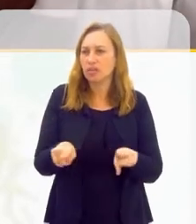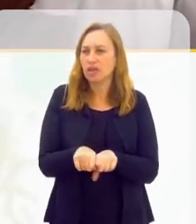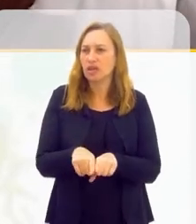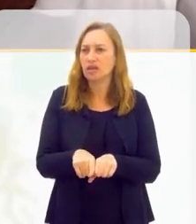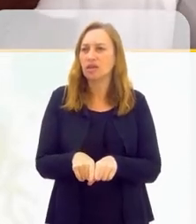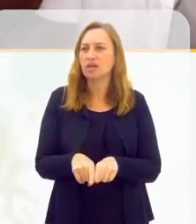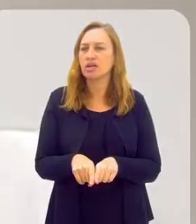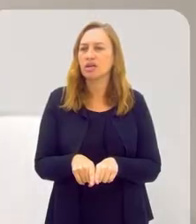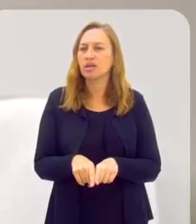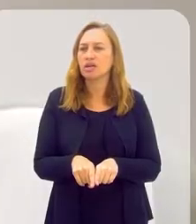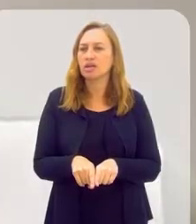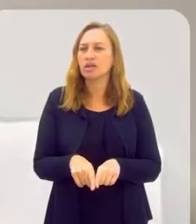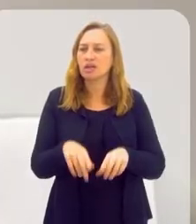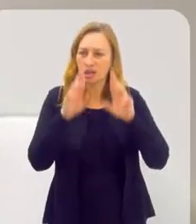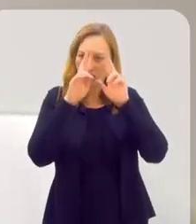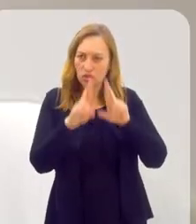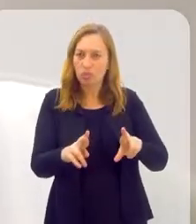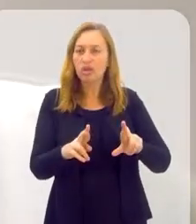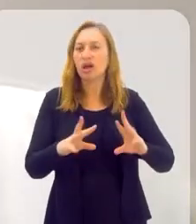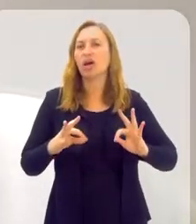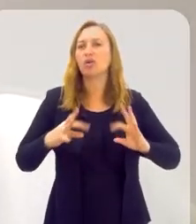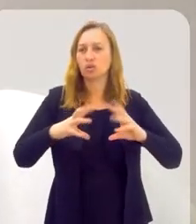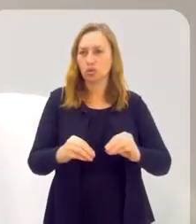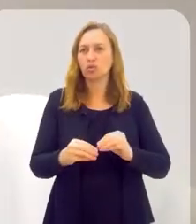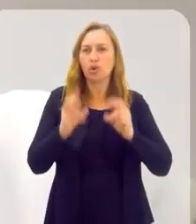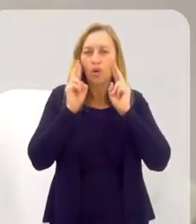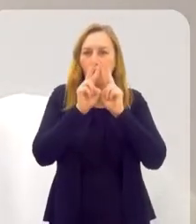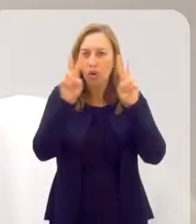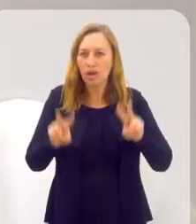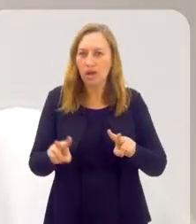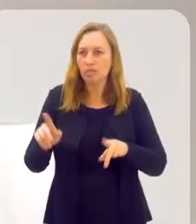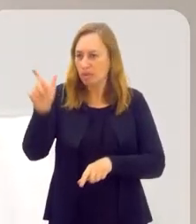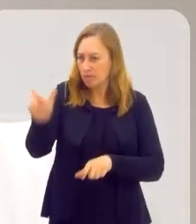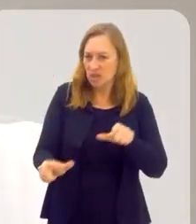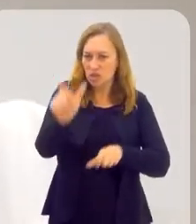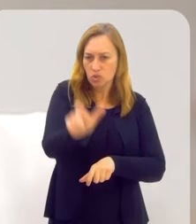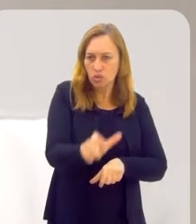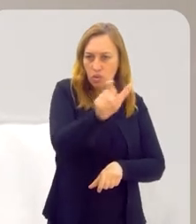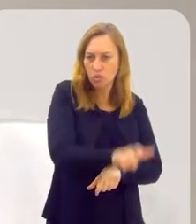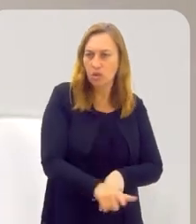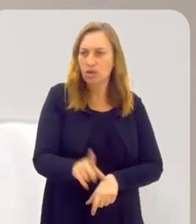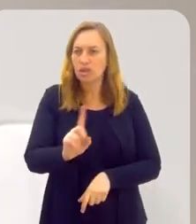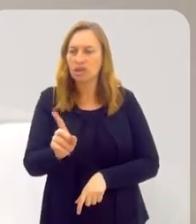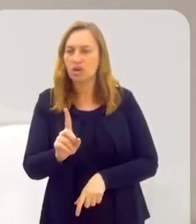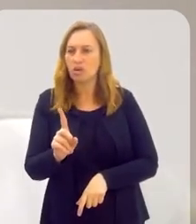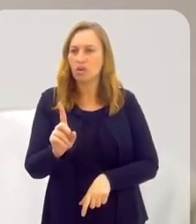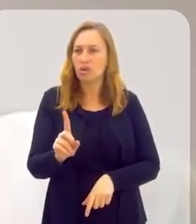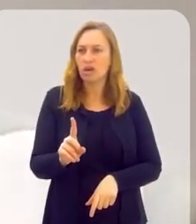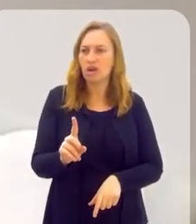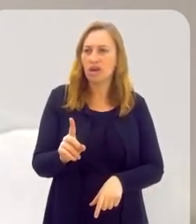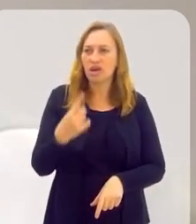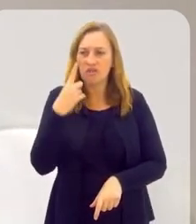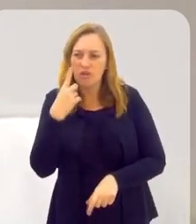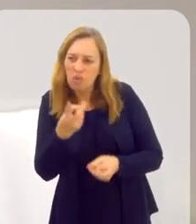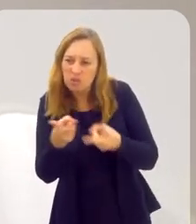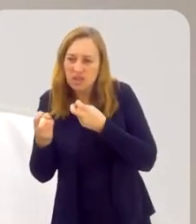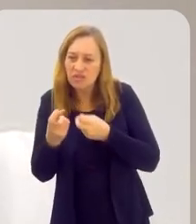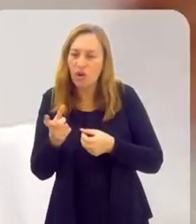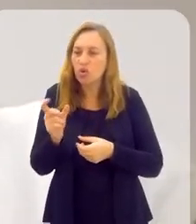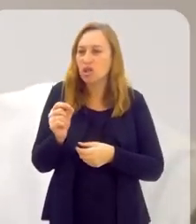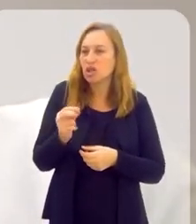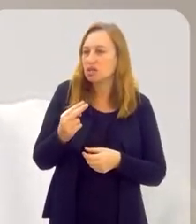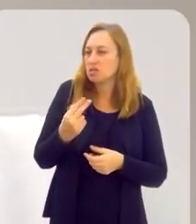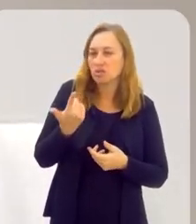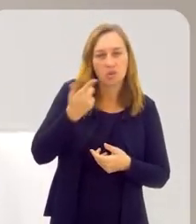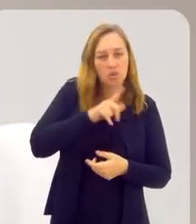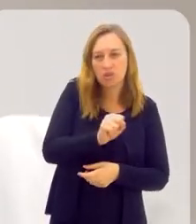também tem que ser coerente com tudo o resto, ou seja, olhar para a pessoa não apenas na perspectiva do que é que ela não consegue fazer, ou